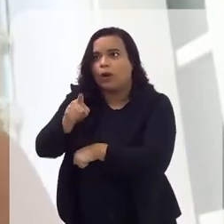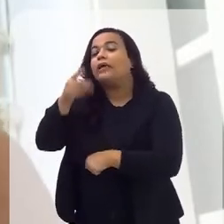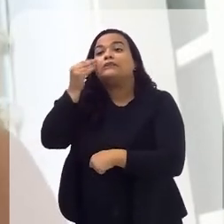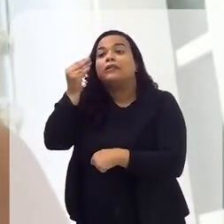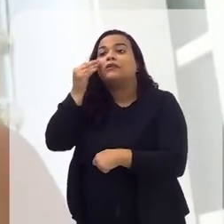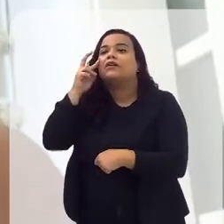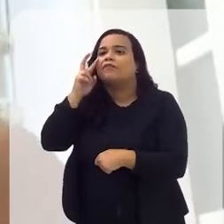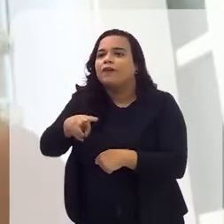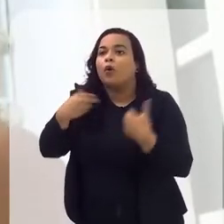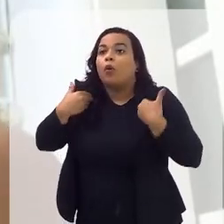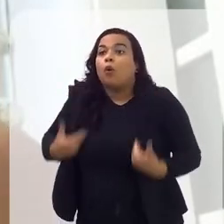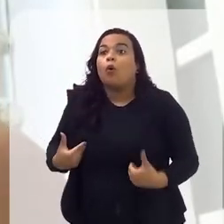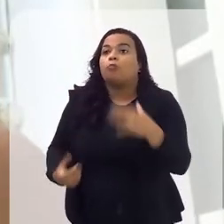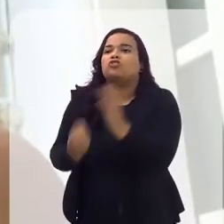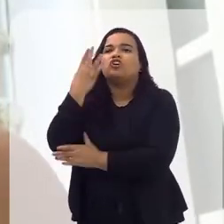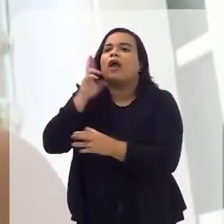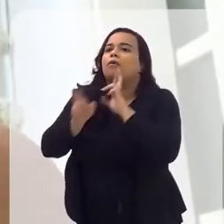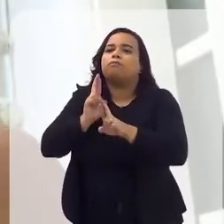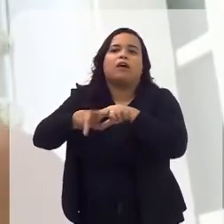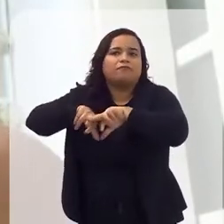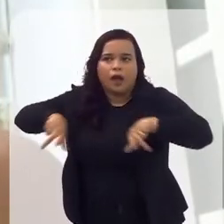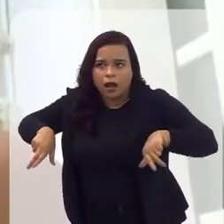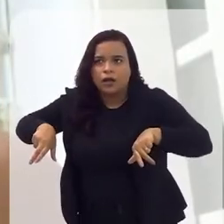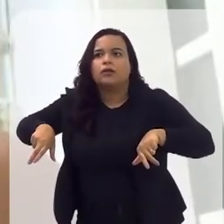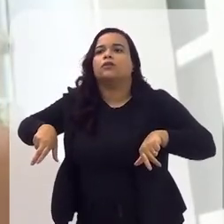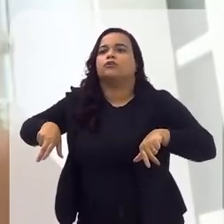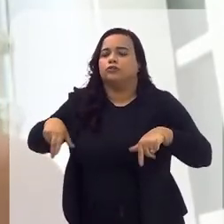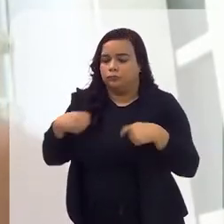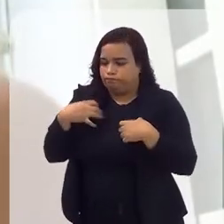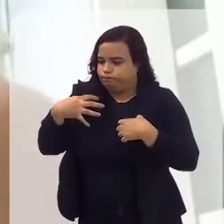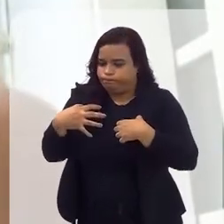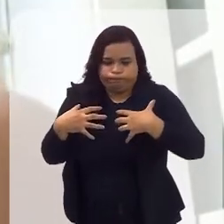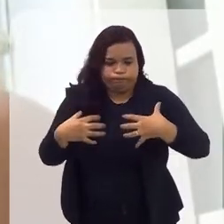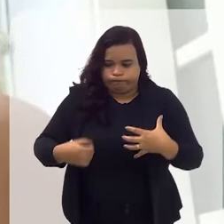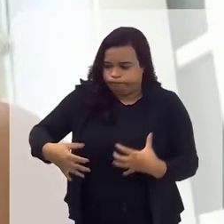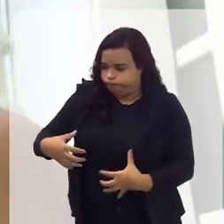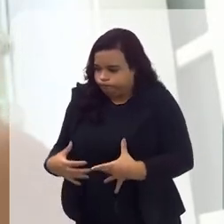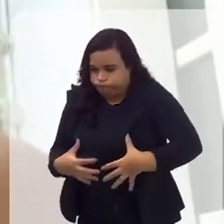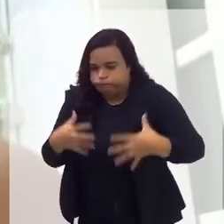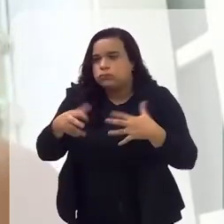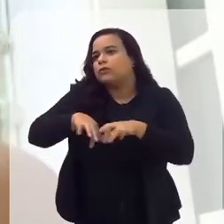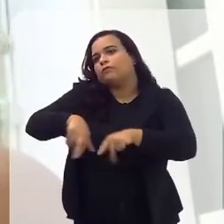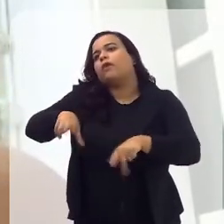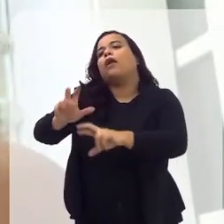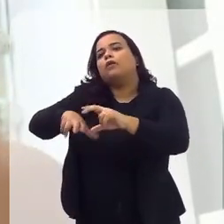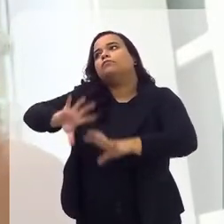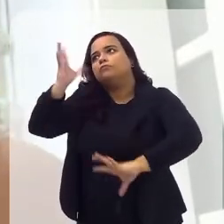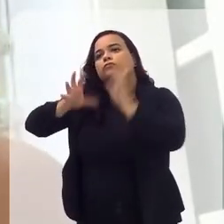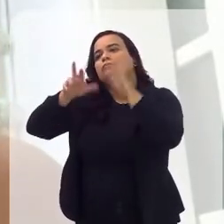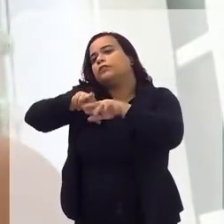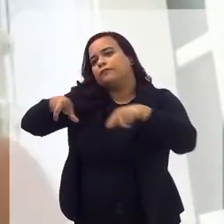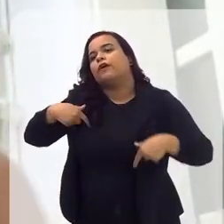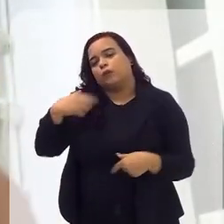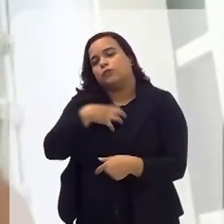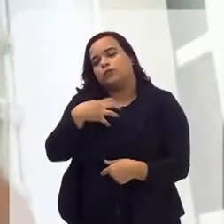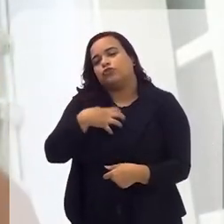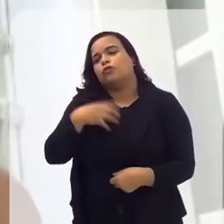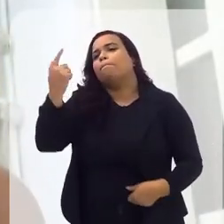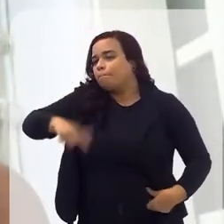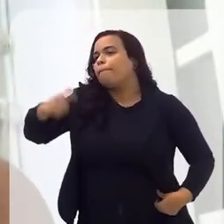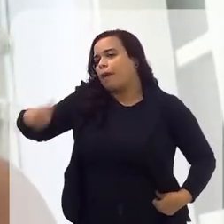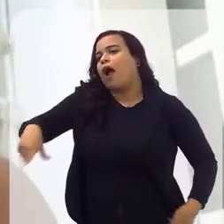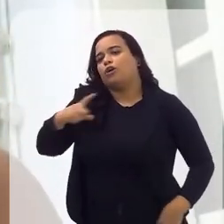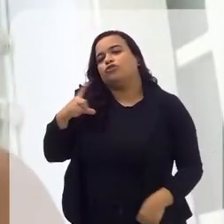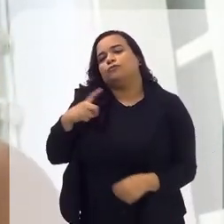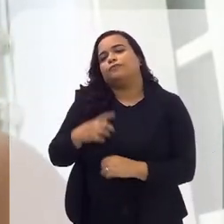ficar, o corpo começa a gerar uma série de respostas inflamatórias, que são esses sintomas que eu relatei, e tantos